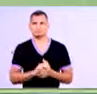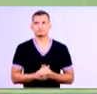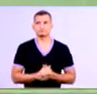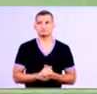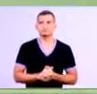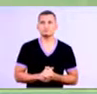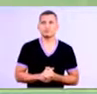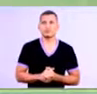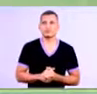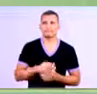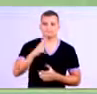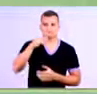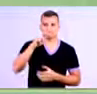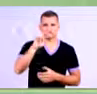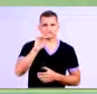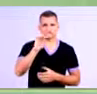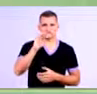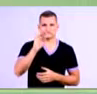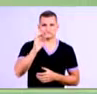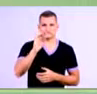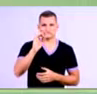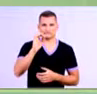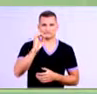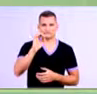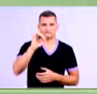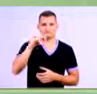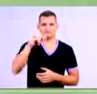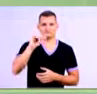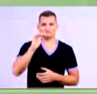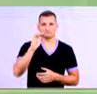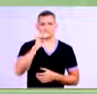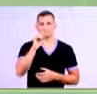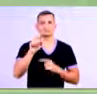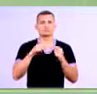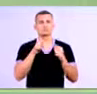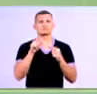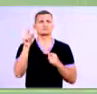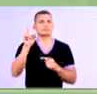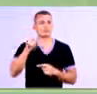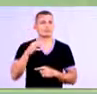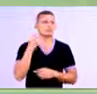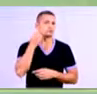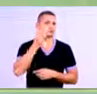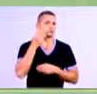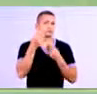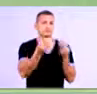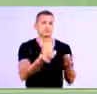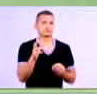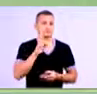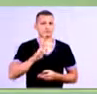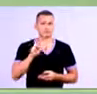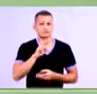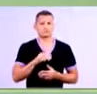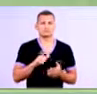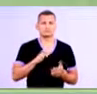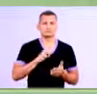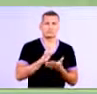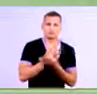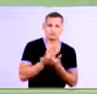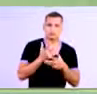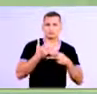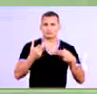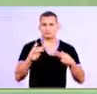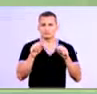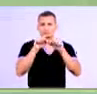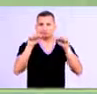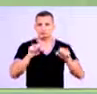Então, a prototipação, tá? O objetivo dela é oferecer ao usuário a experiência de passar por situações no sistema sem de fato a gente